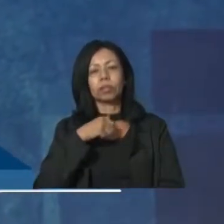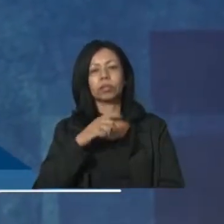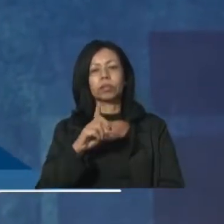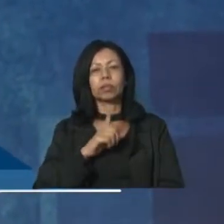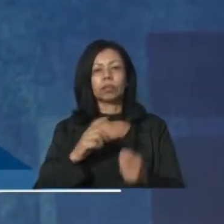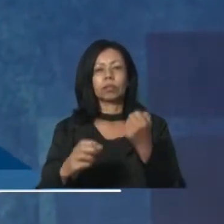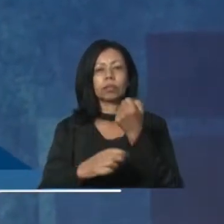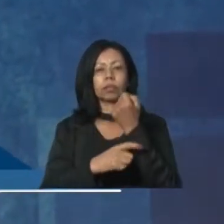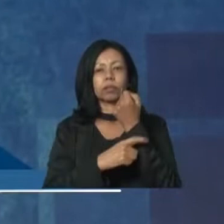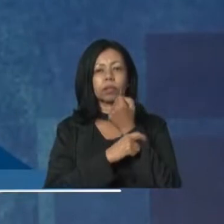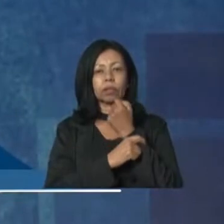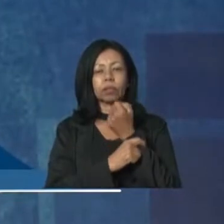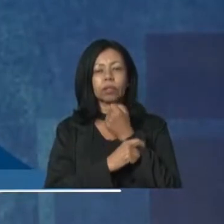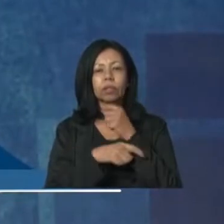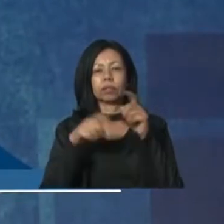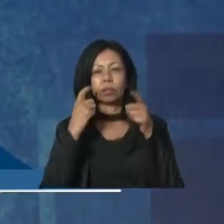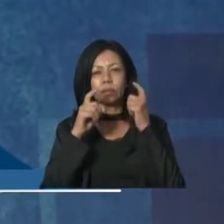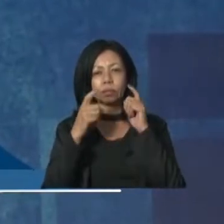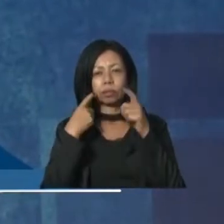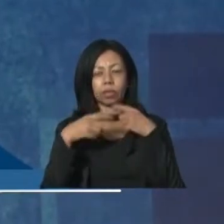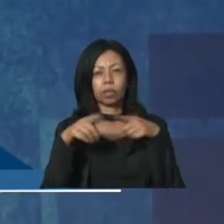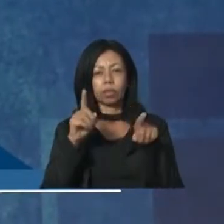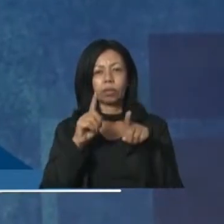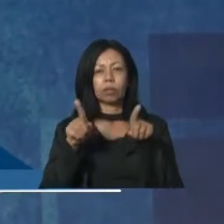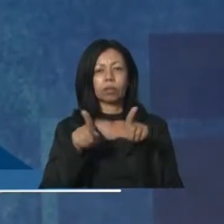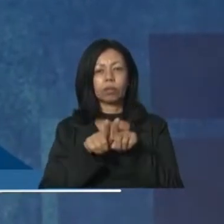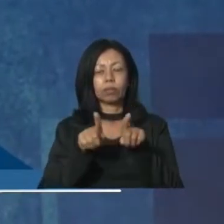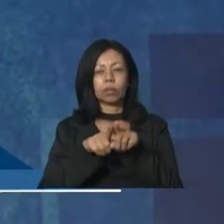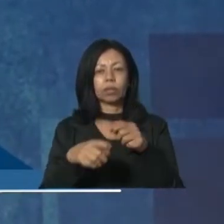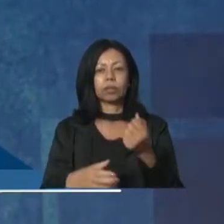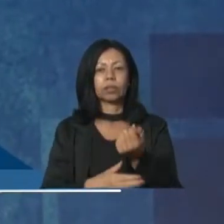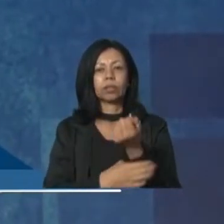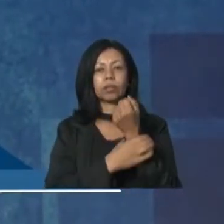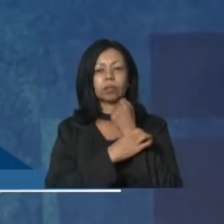em denunciar e tenha também a segurança para